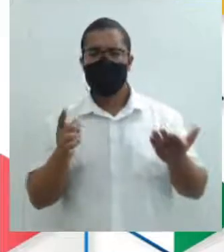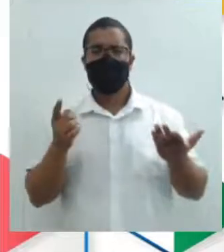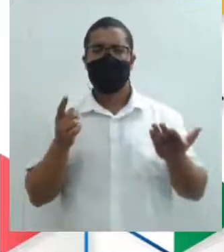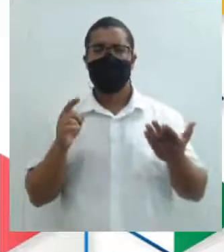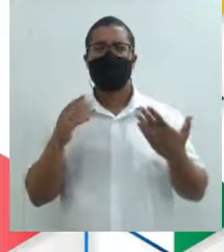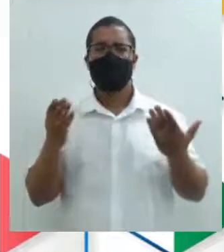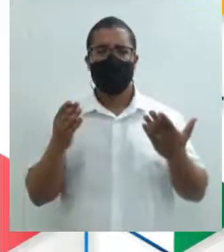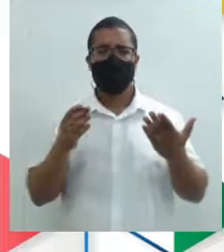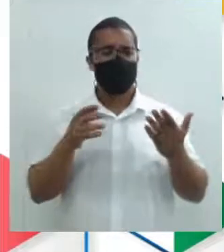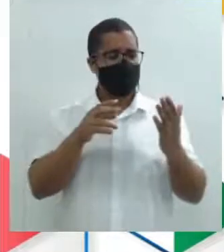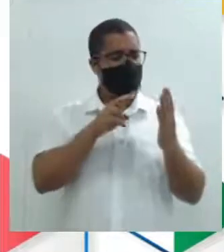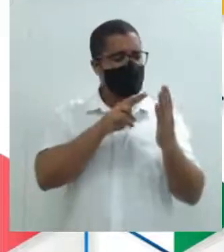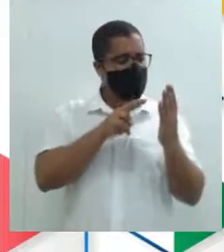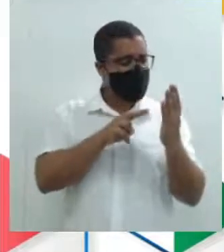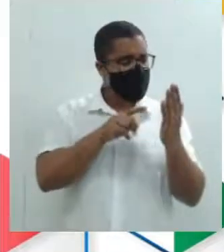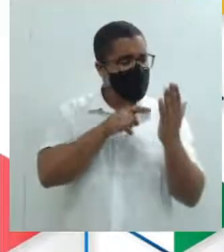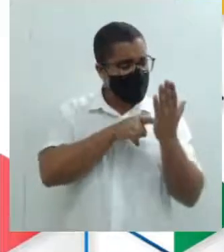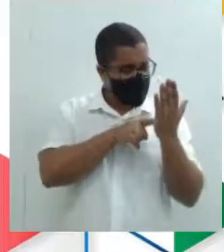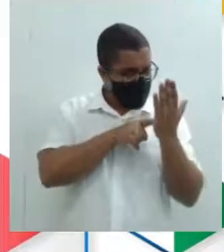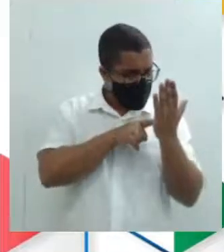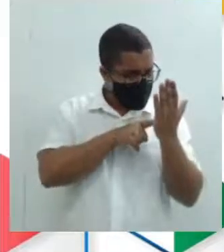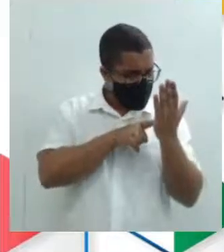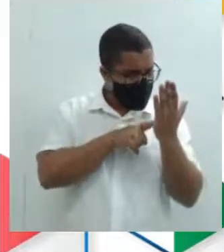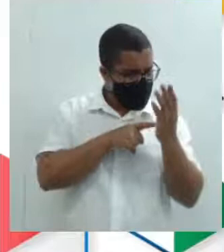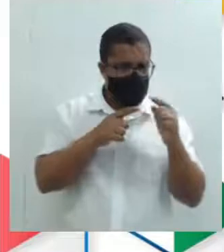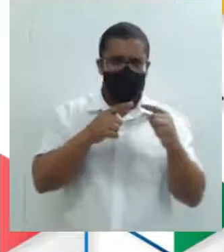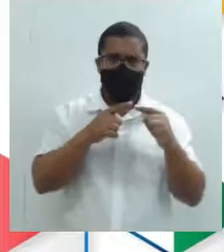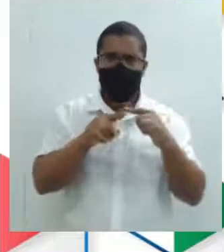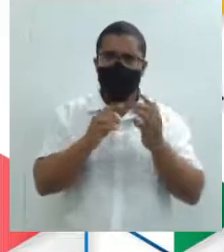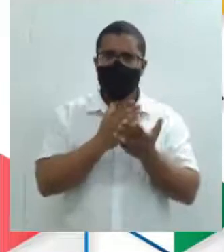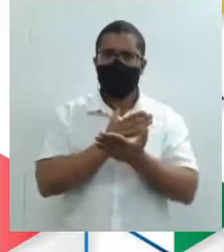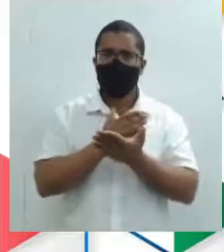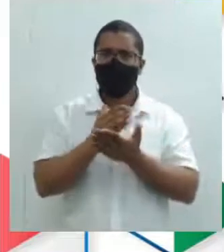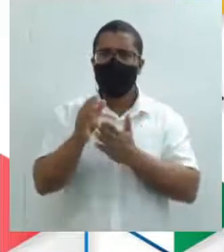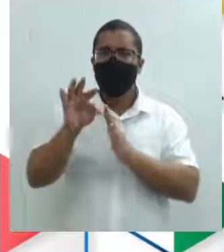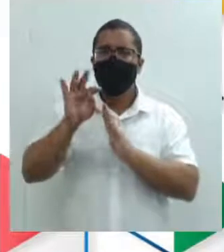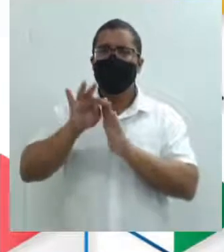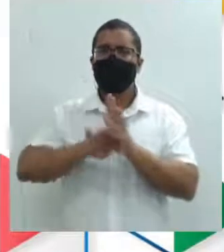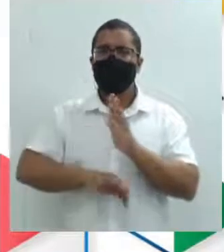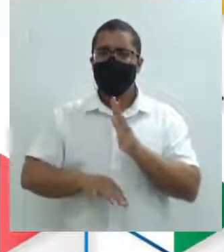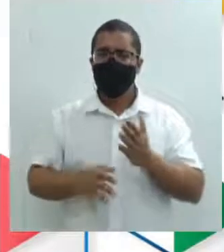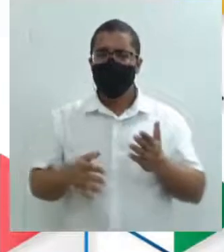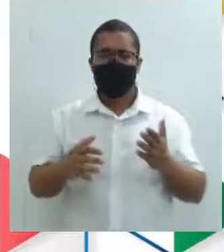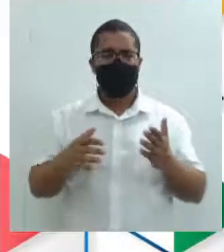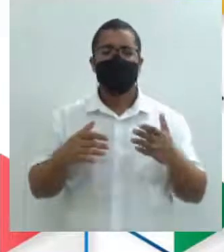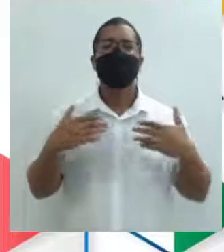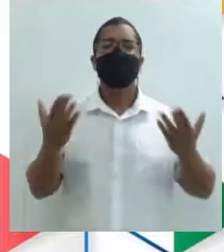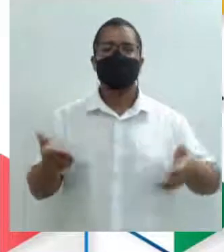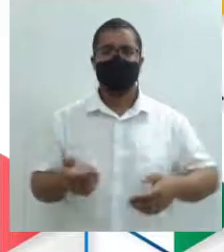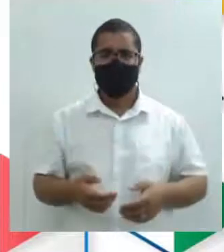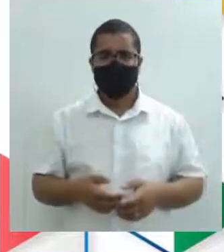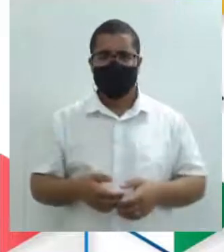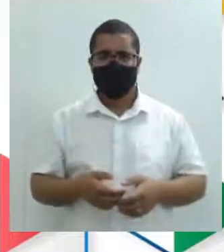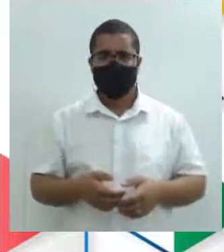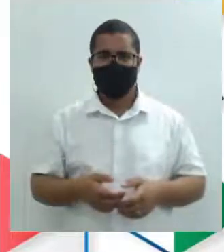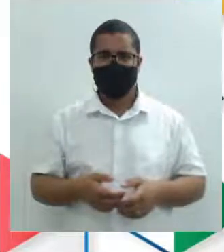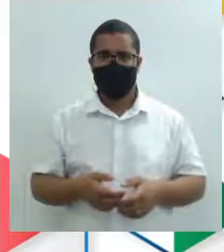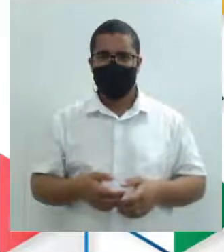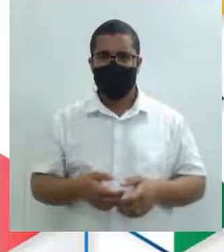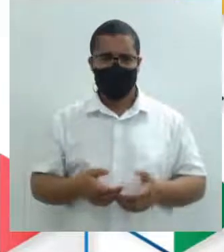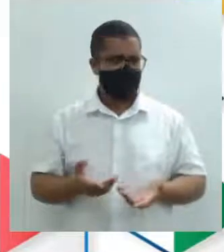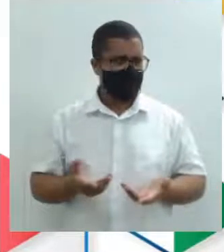lida, pela garota não era o início do texto? Então vamos voltar um pouquinho para a gente